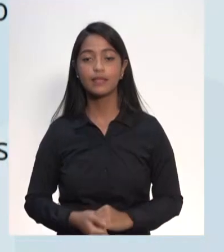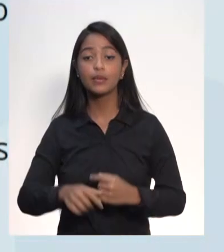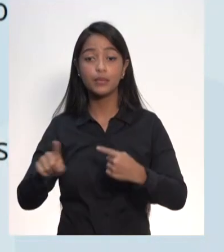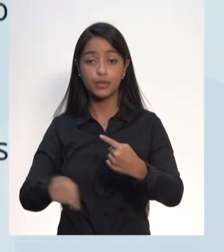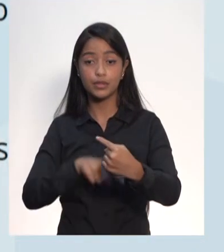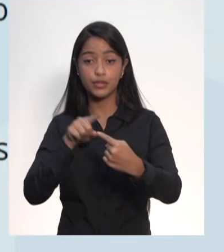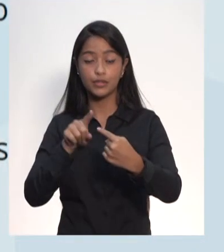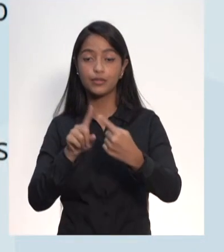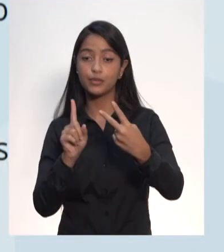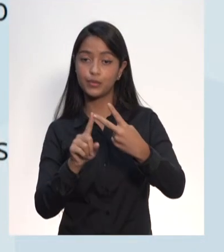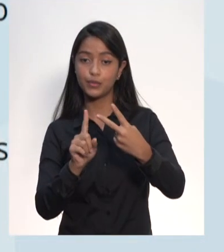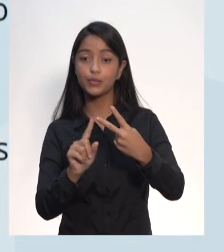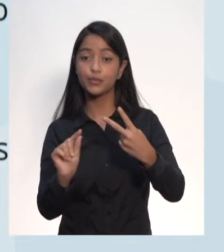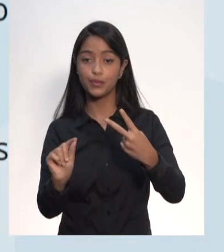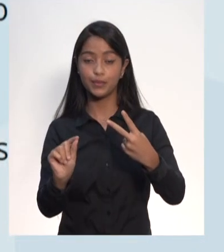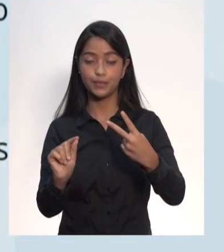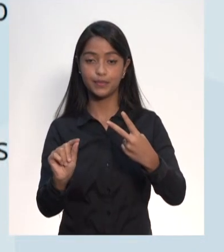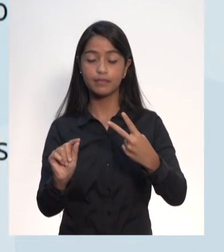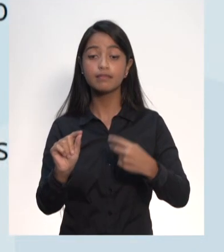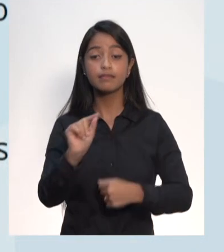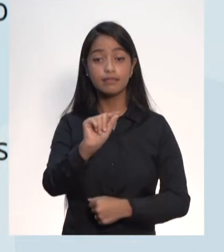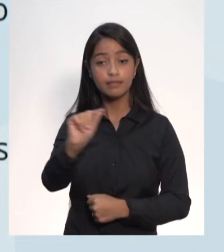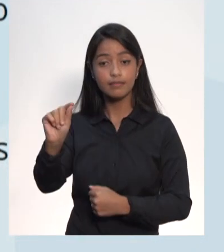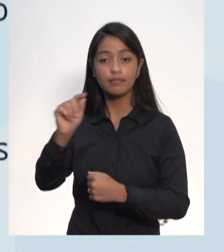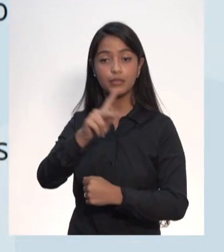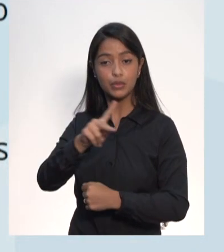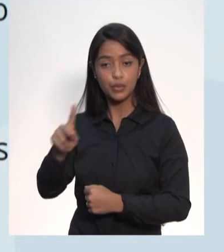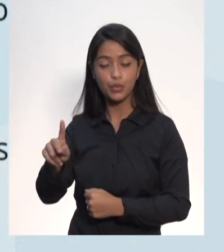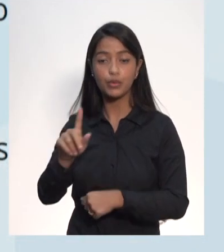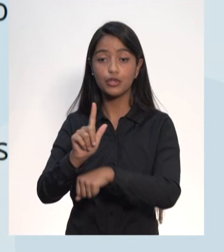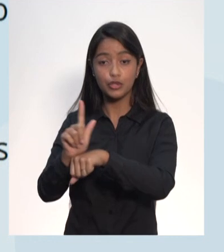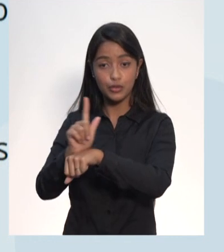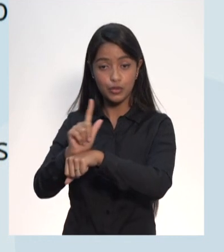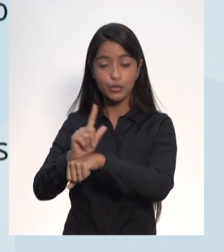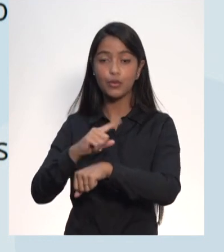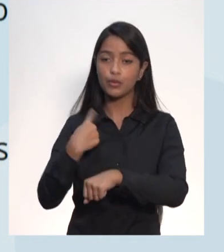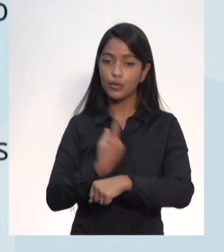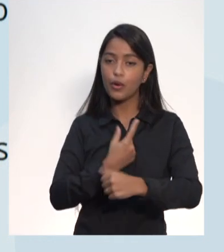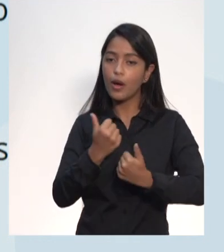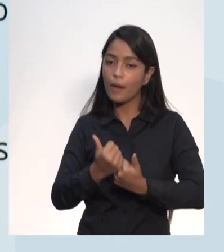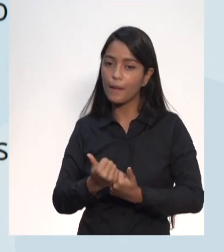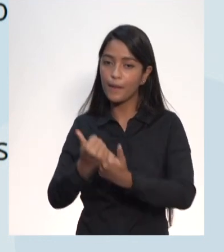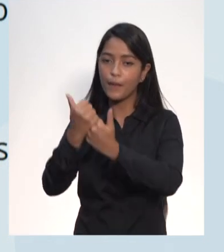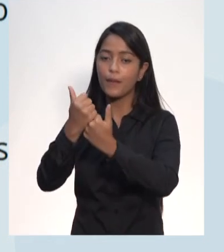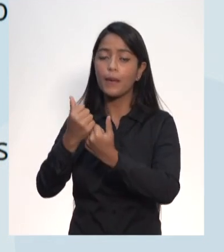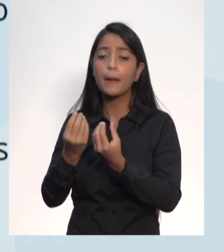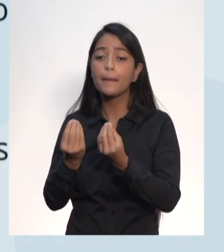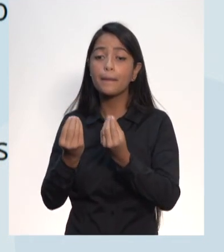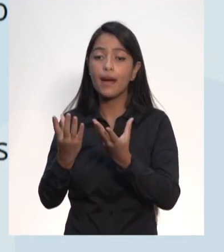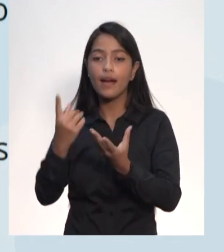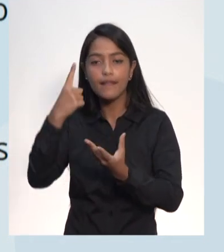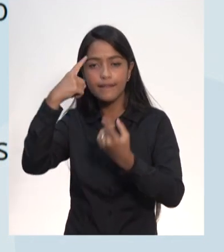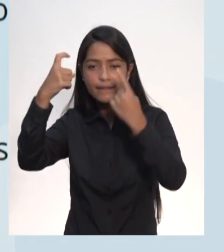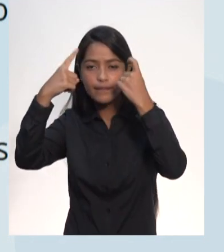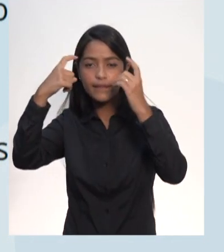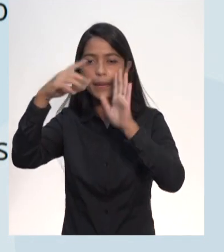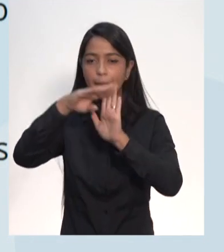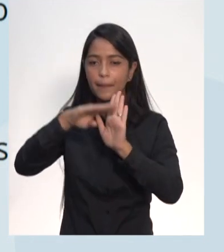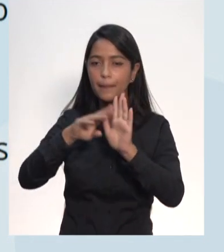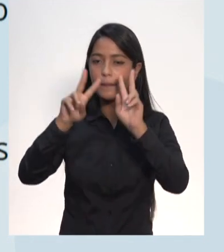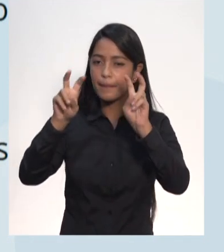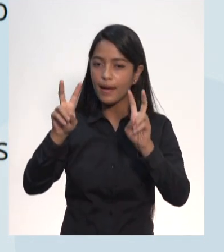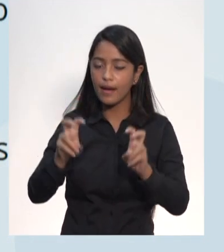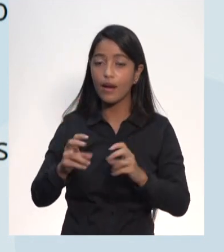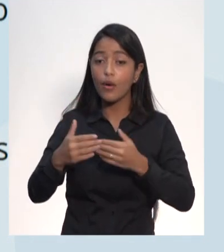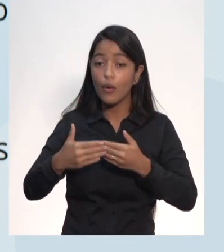nós colocamos aí, apoiar professores e gestores em relação ao desenvolvimento das pautas formativas a partir do dia